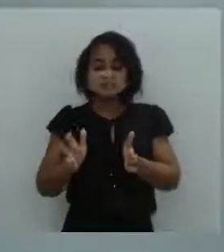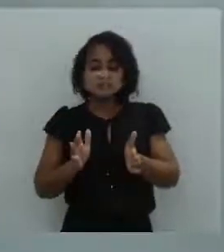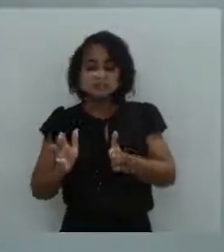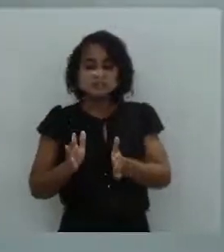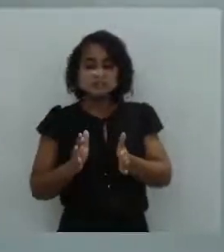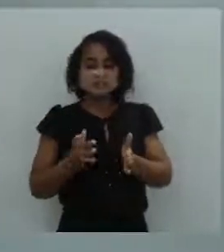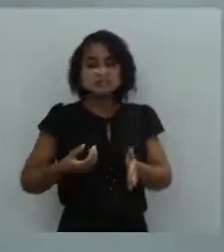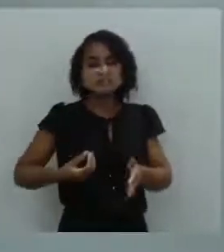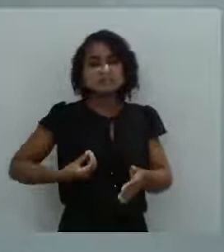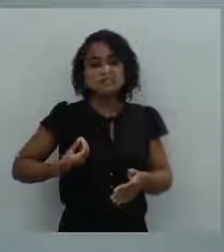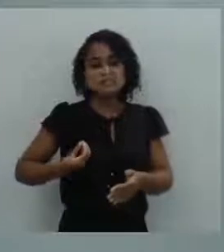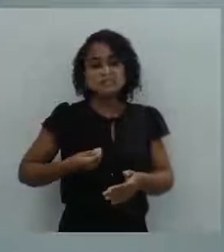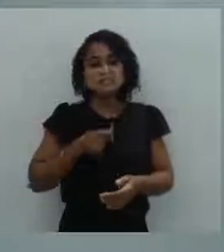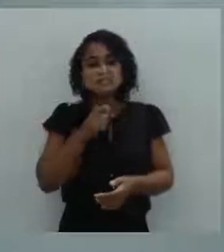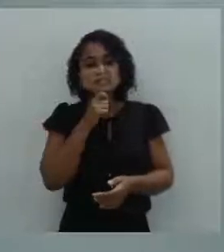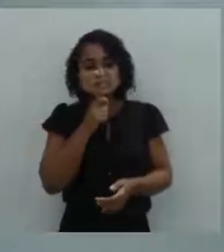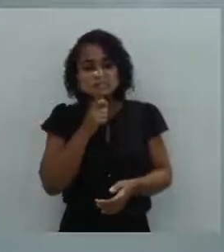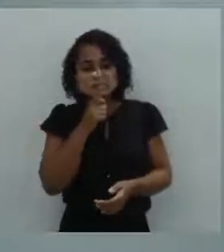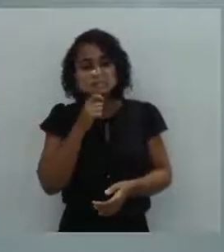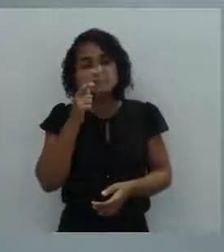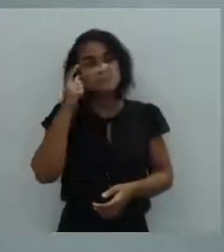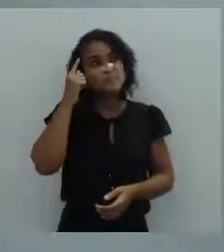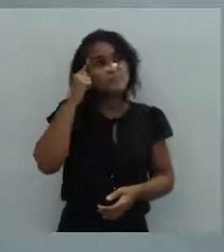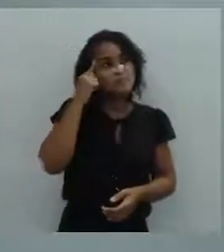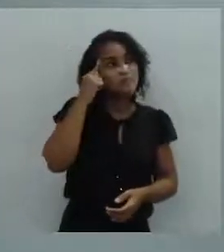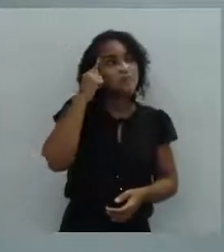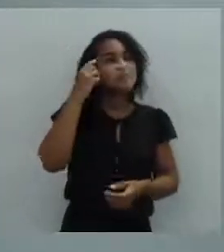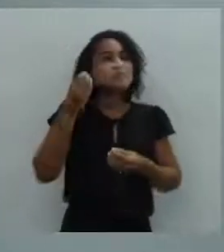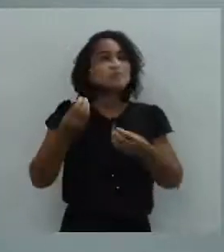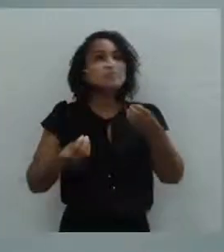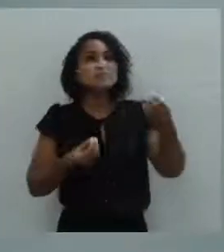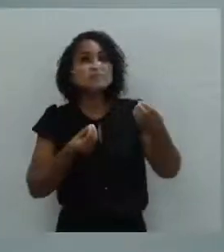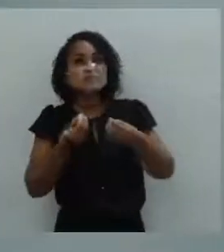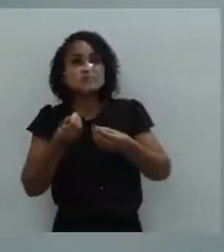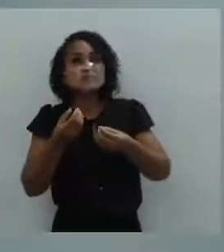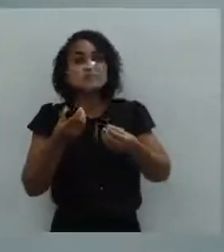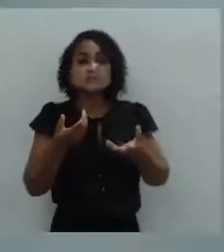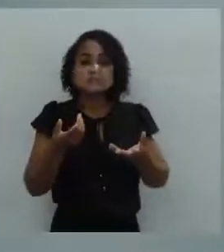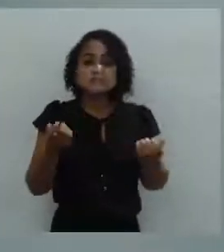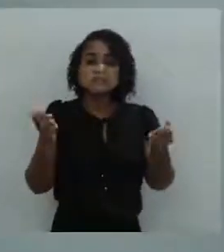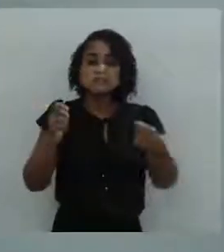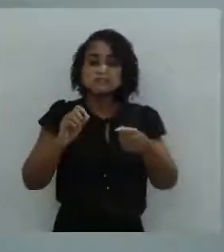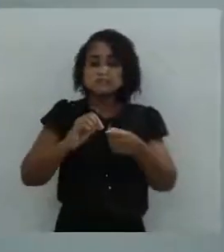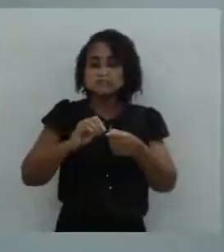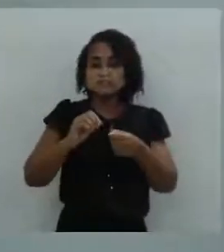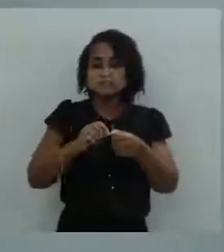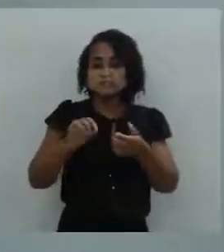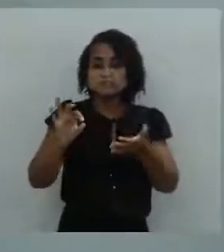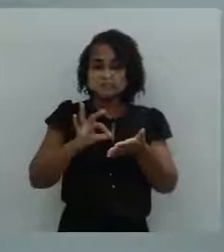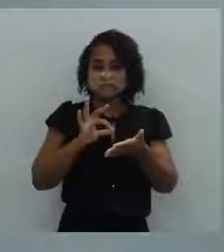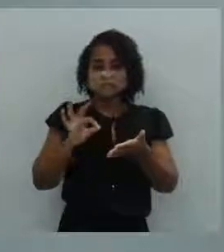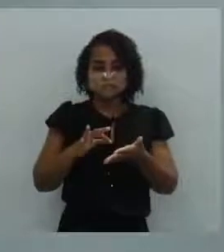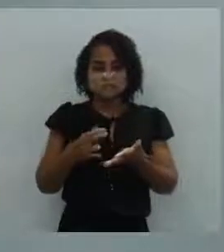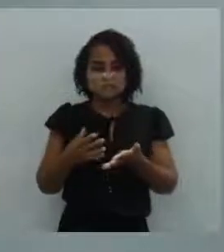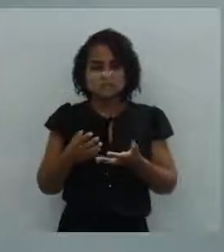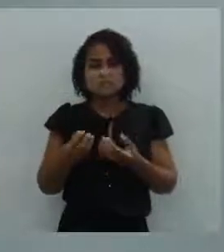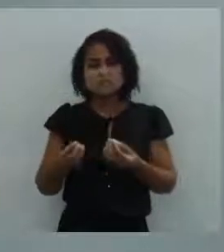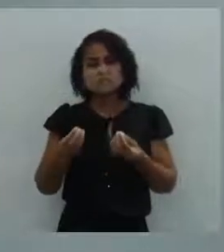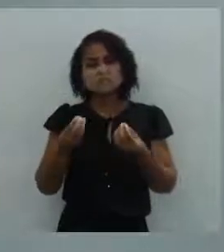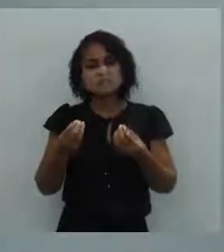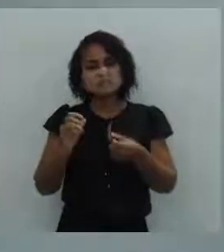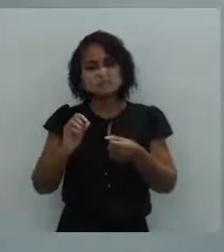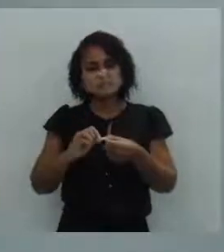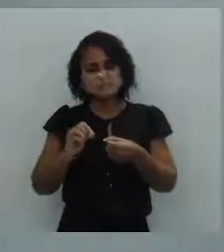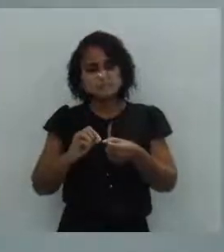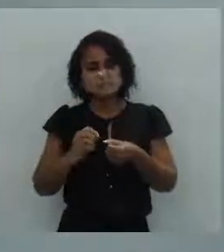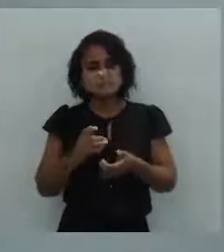você ainda está pensando, refletindo para poder escrever o seu abaixo-assinado. Como é que eu vou fazer